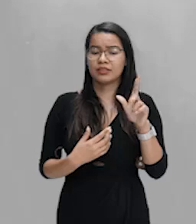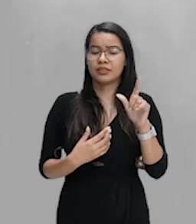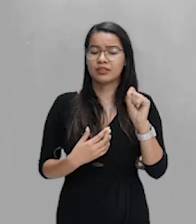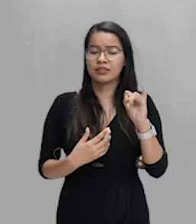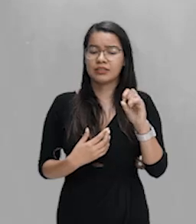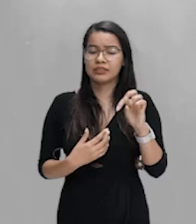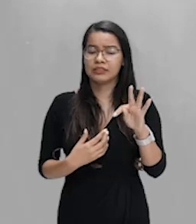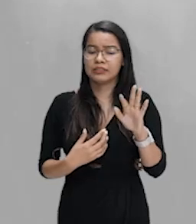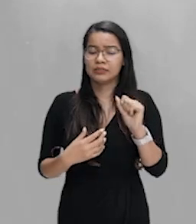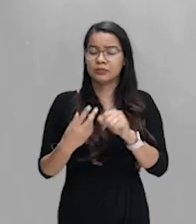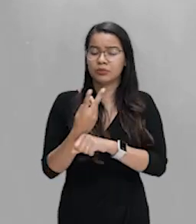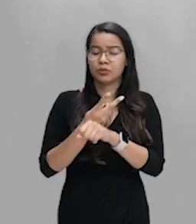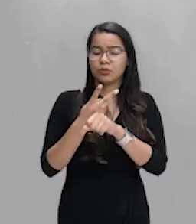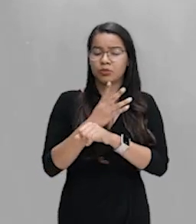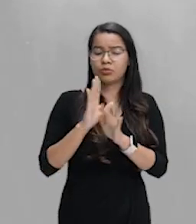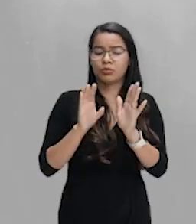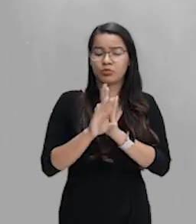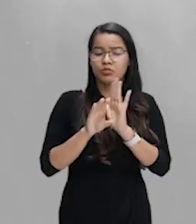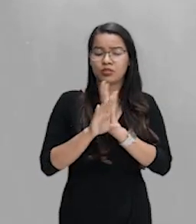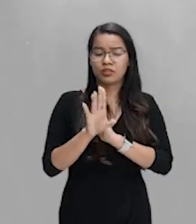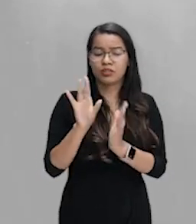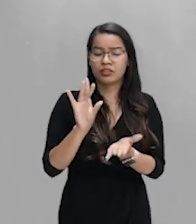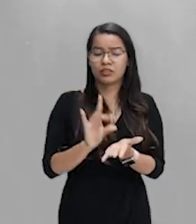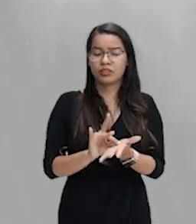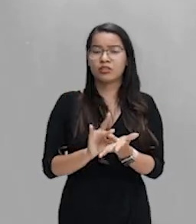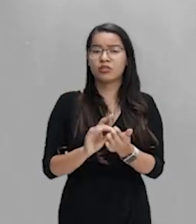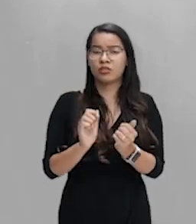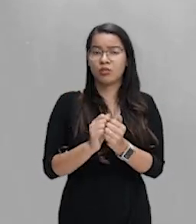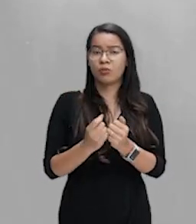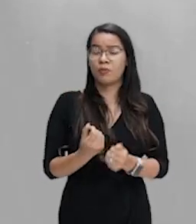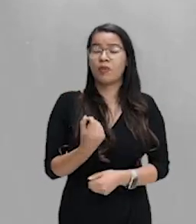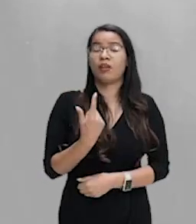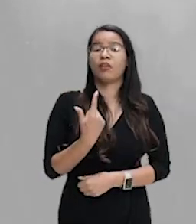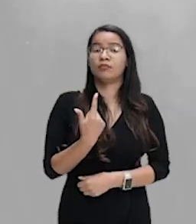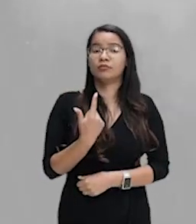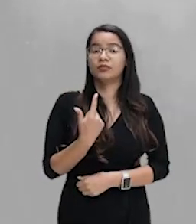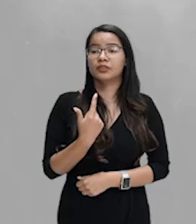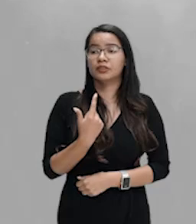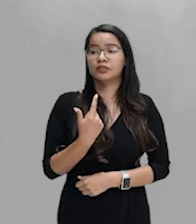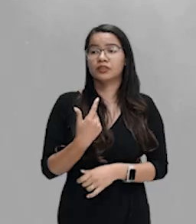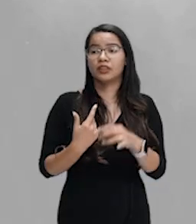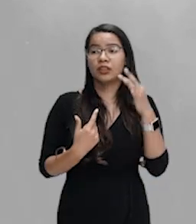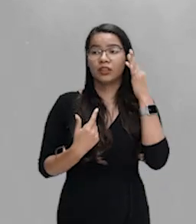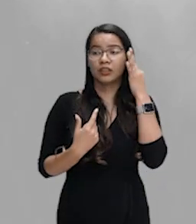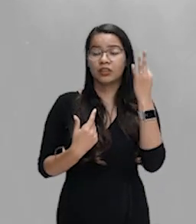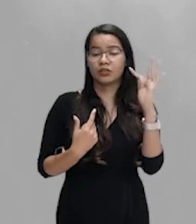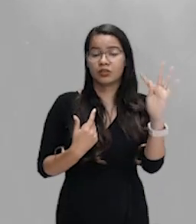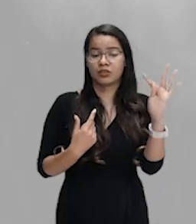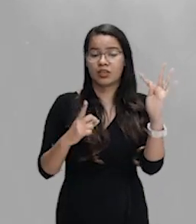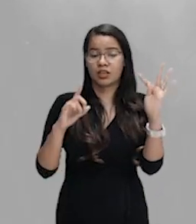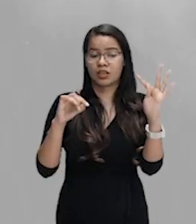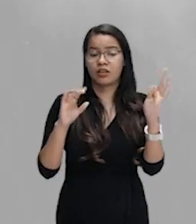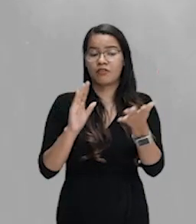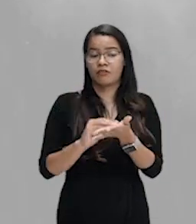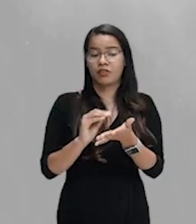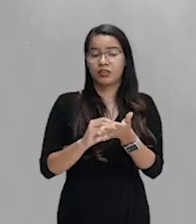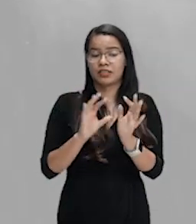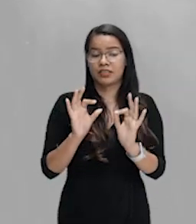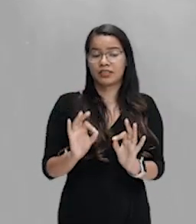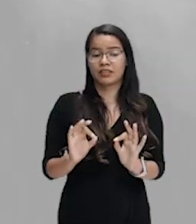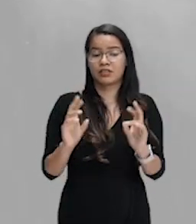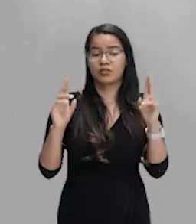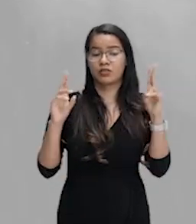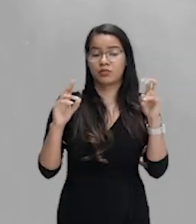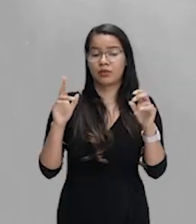com o surreal ou irreal, o absurdo, né? A teoria dos surrealistas é a incerteza sobre